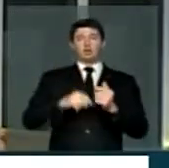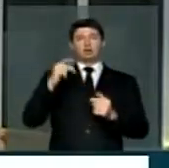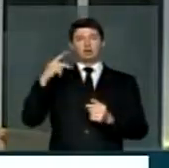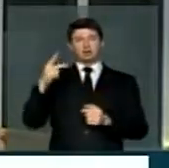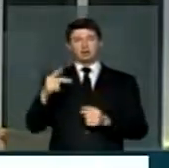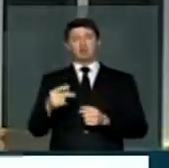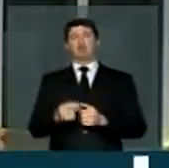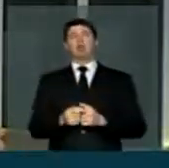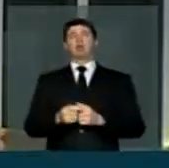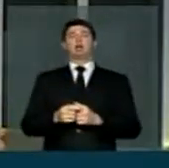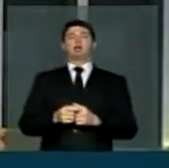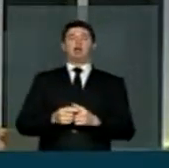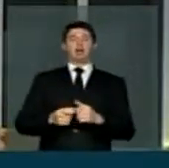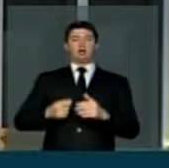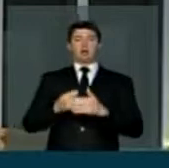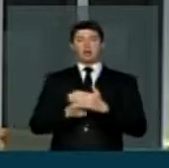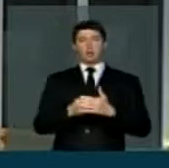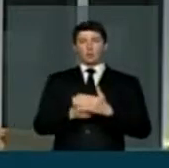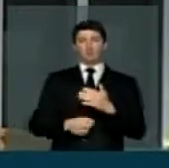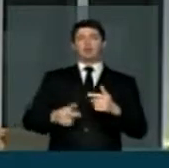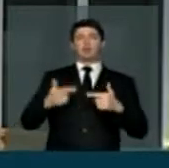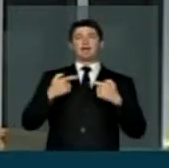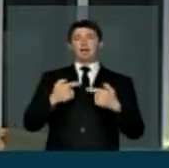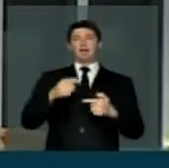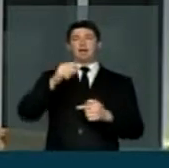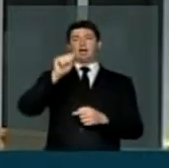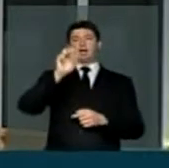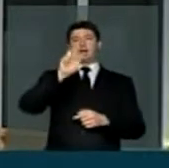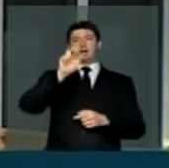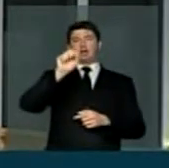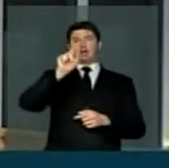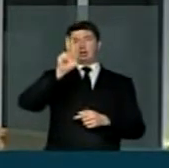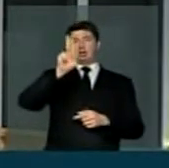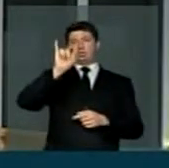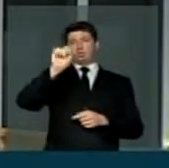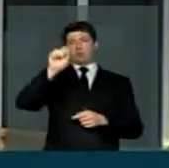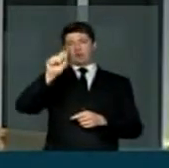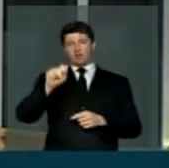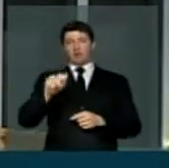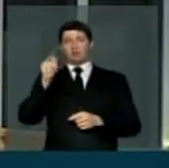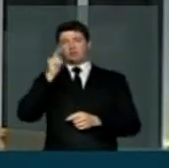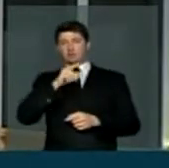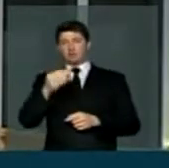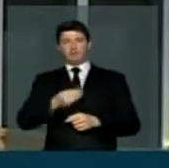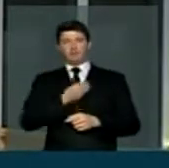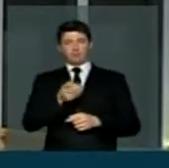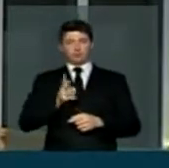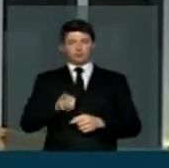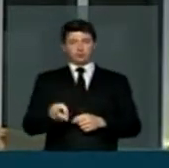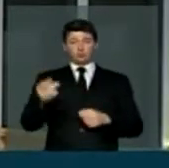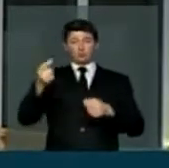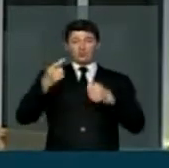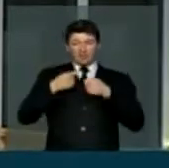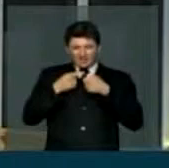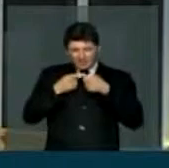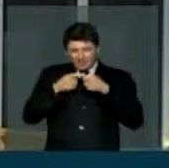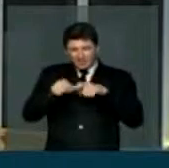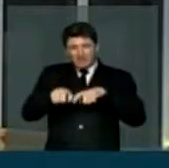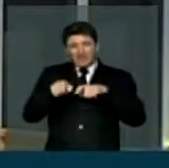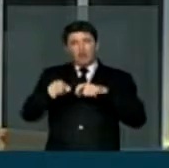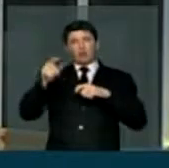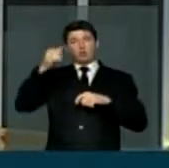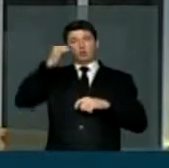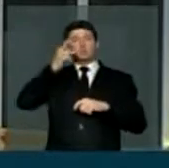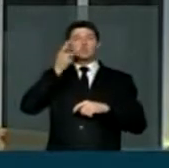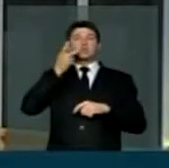sua passagem pela guerrilha do Araguaia, ou a sua luta pela sobrevivência no interior do Ceará,